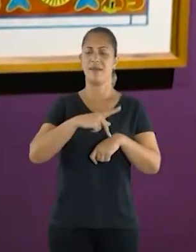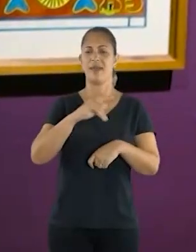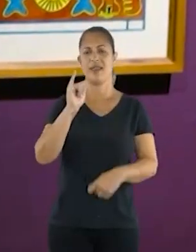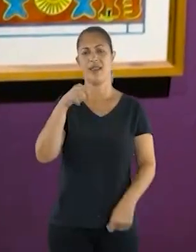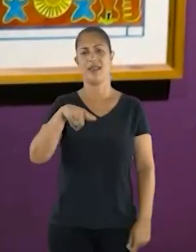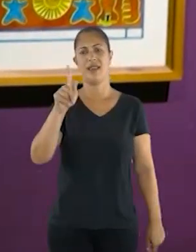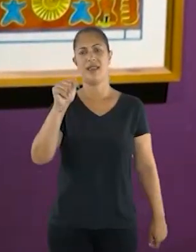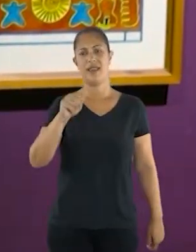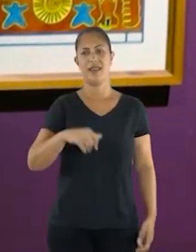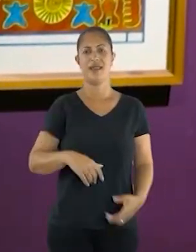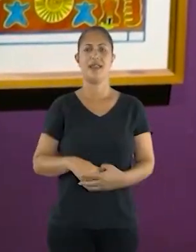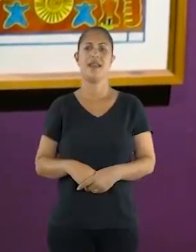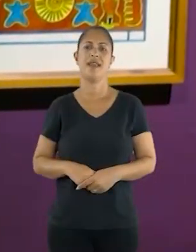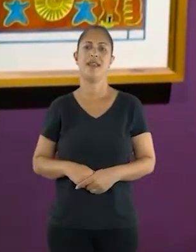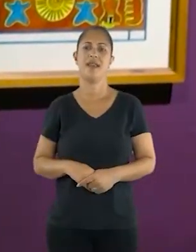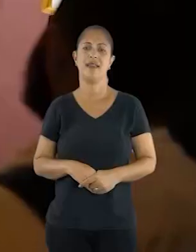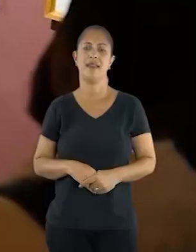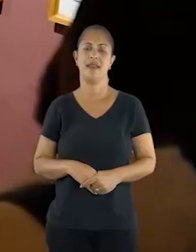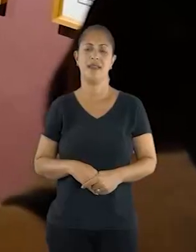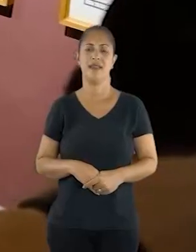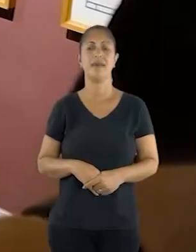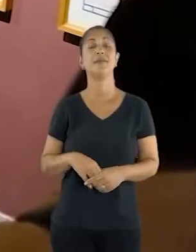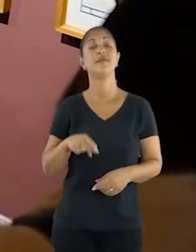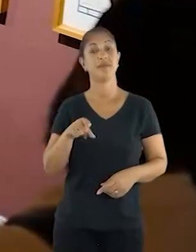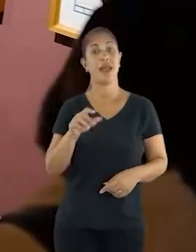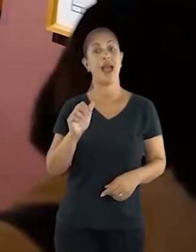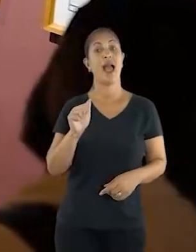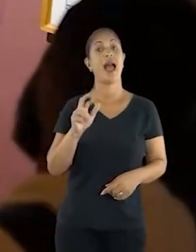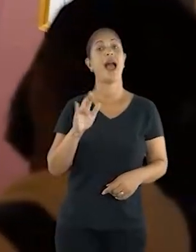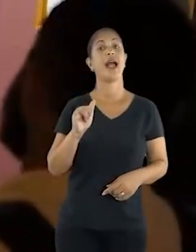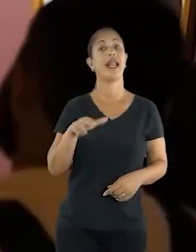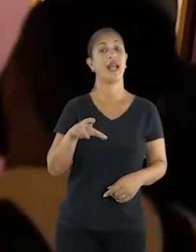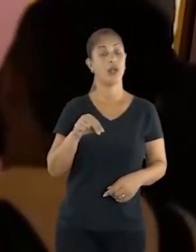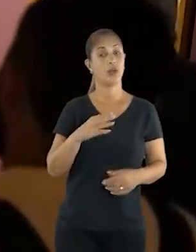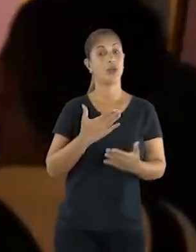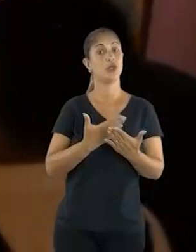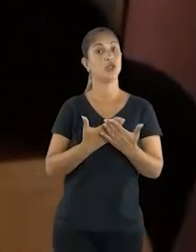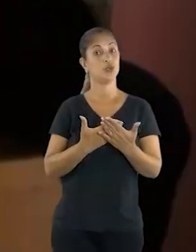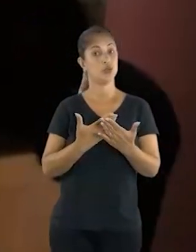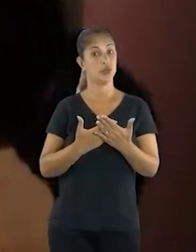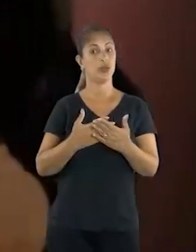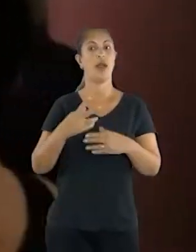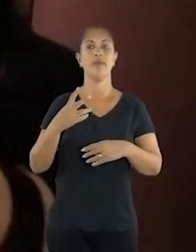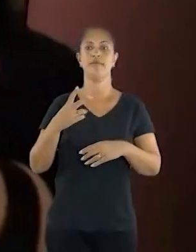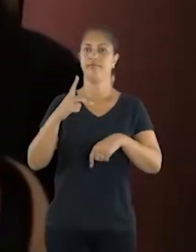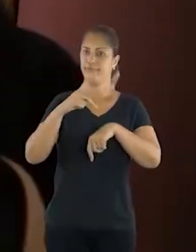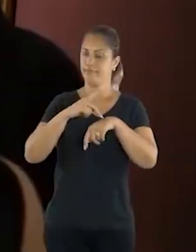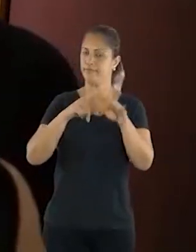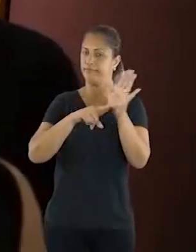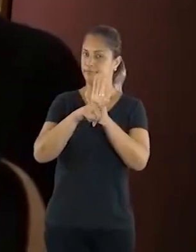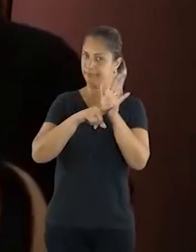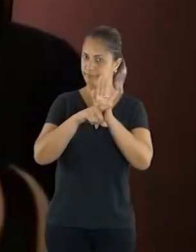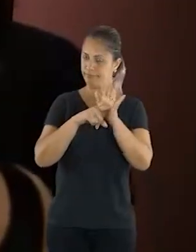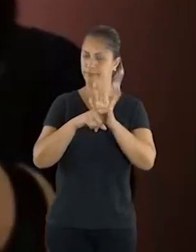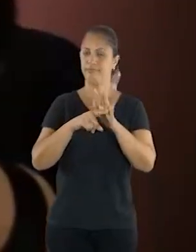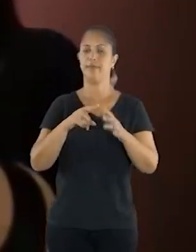coisa extraordinária. Então, Ariano se dedicou a estudar muito a pedra do Ingá, e